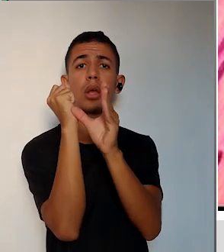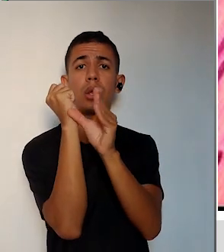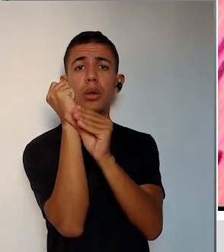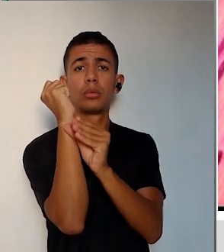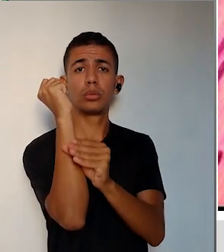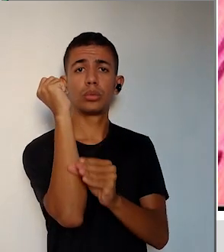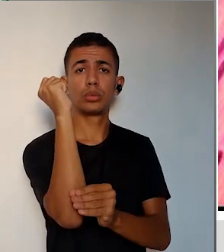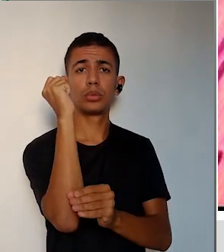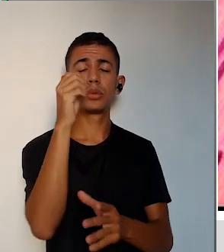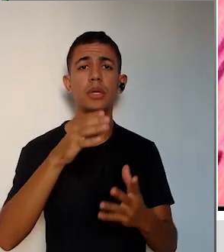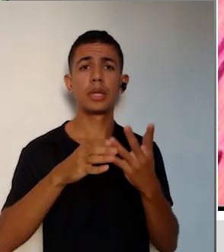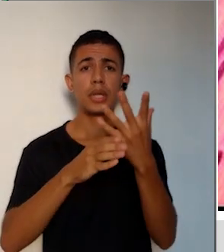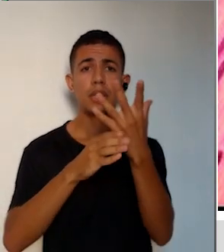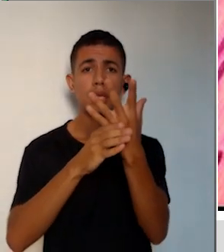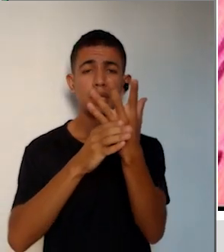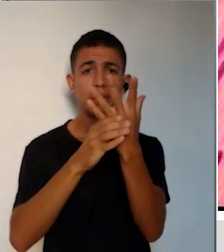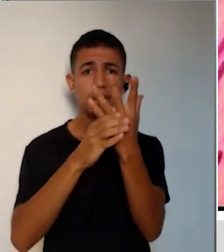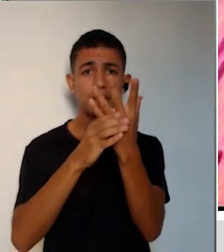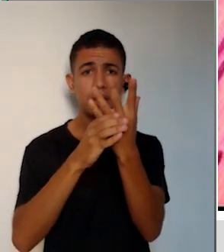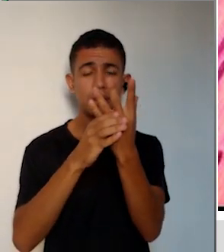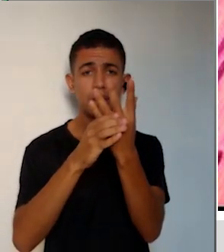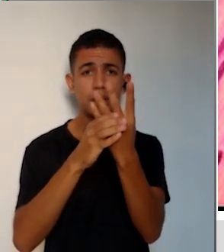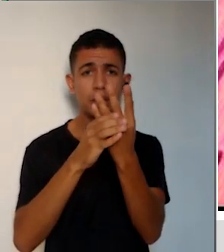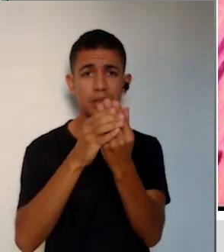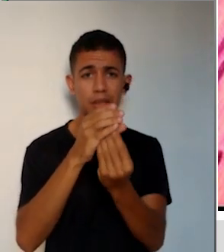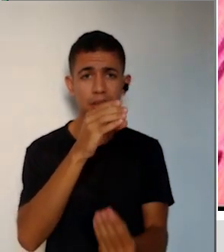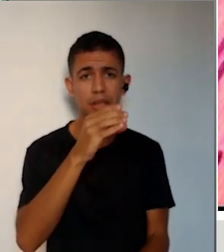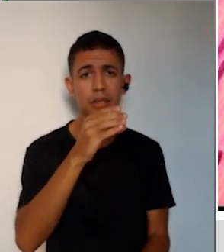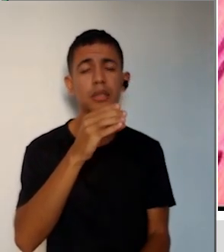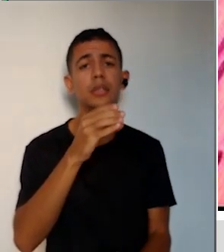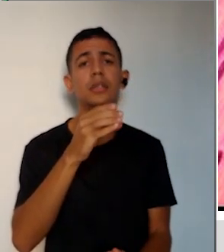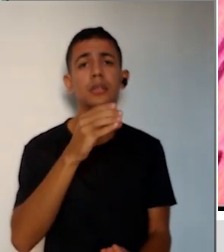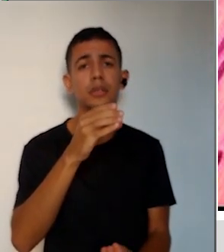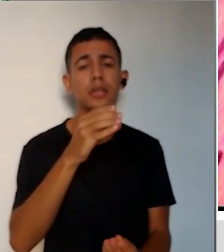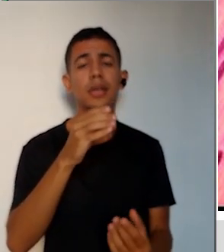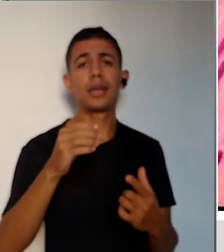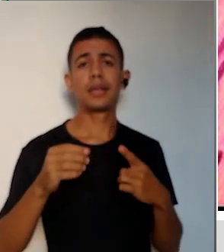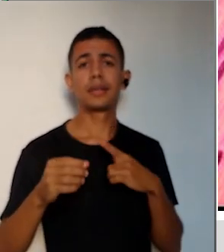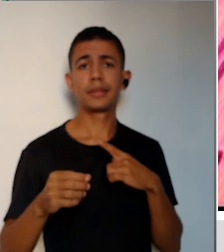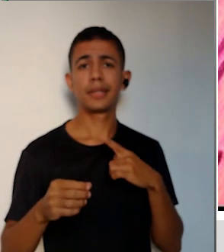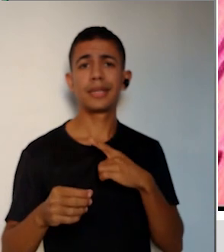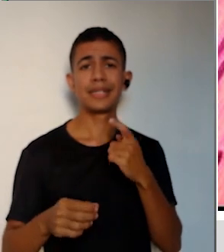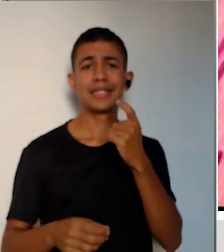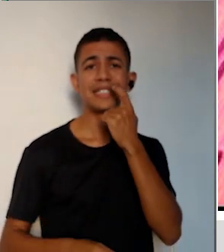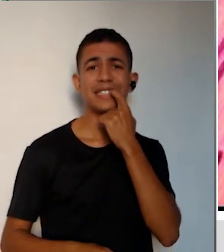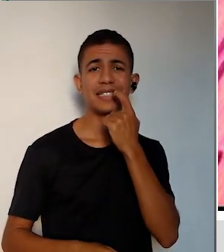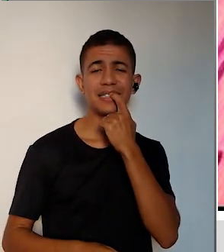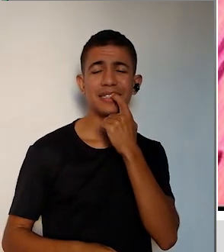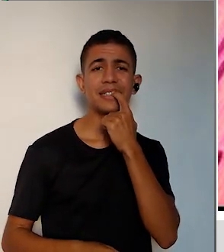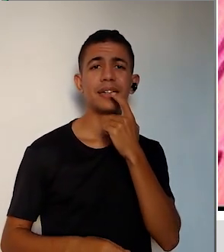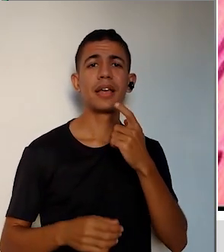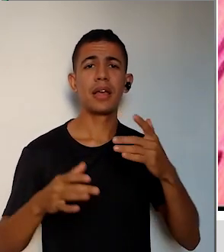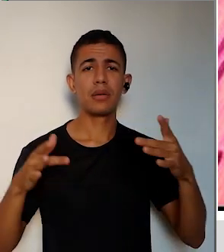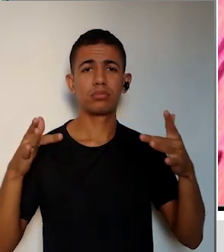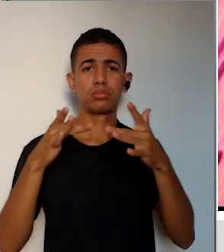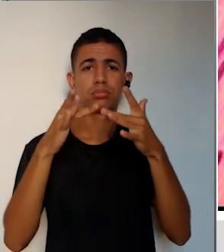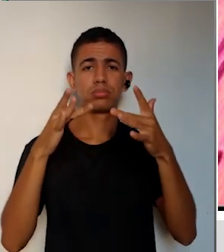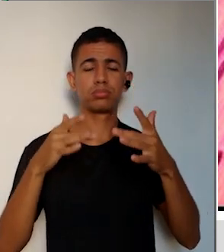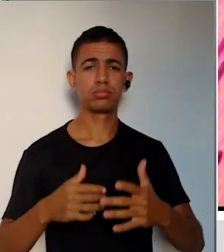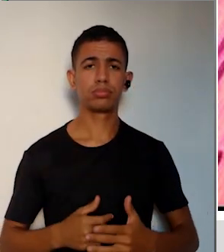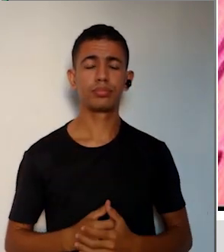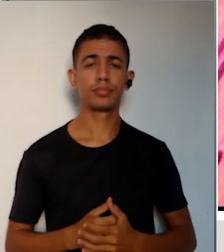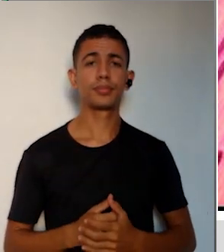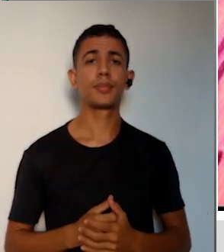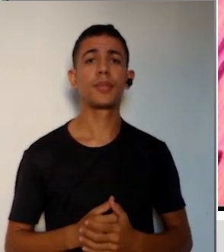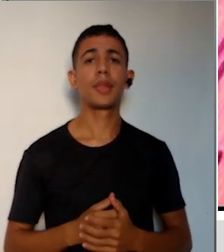pois são uma característica das células musculares lisas e estão associadas ao sequestro